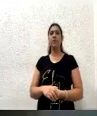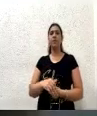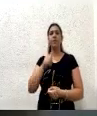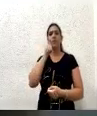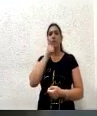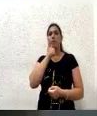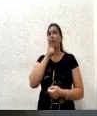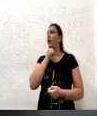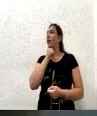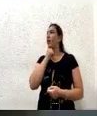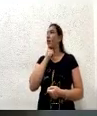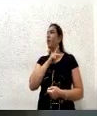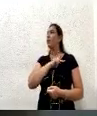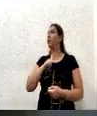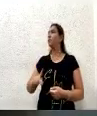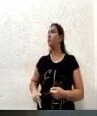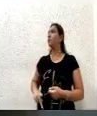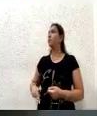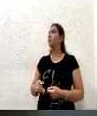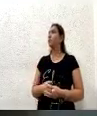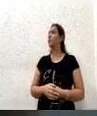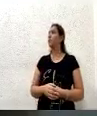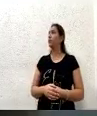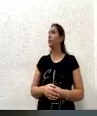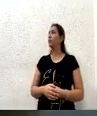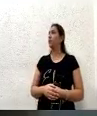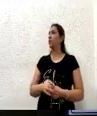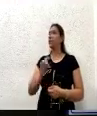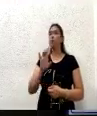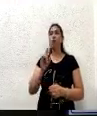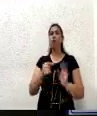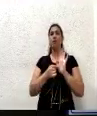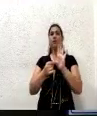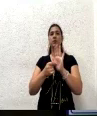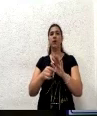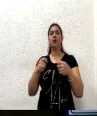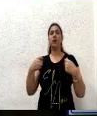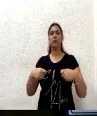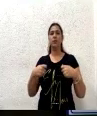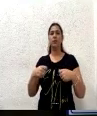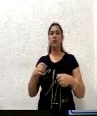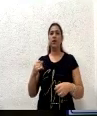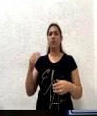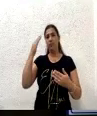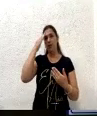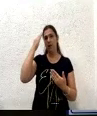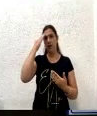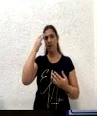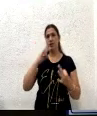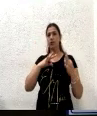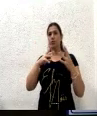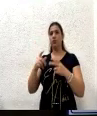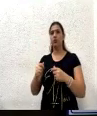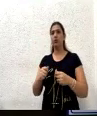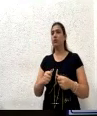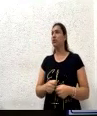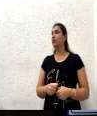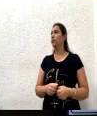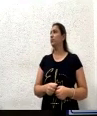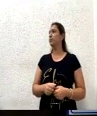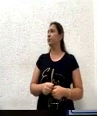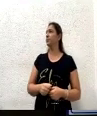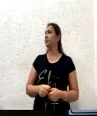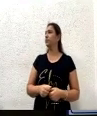Presidente. Ok, vereador. Só para pontuar que eu não poderia deixar aqui de agradecer, senão seria injusto também da minha parte, mas